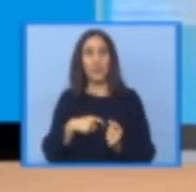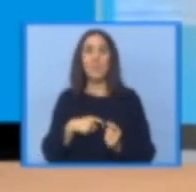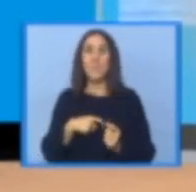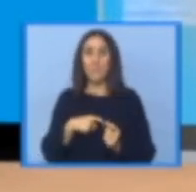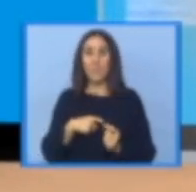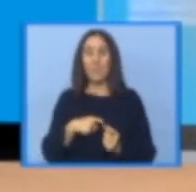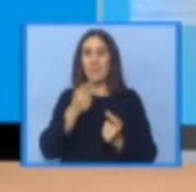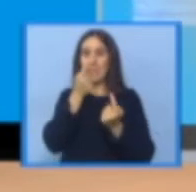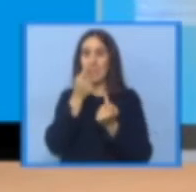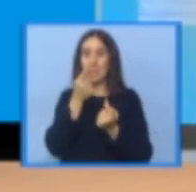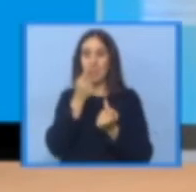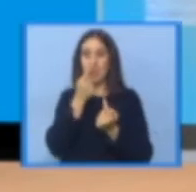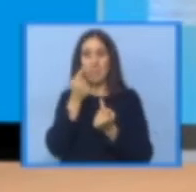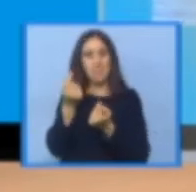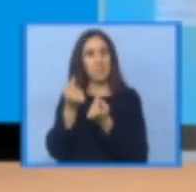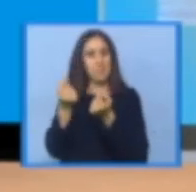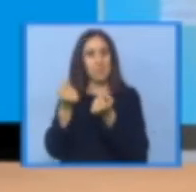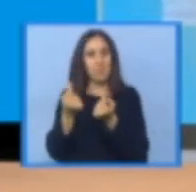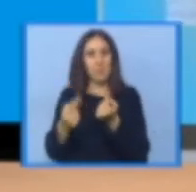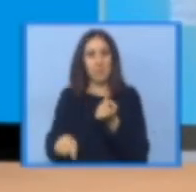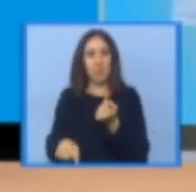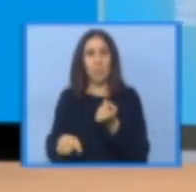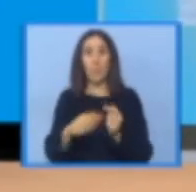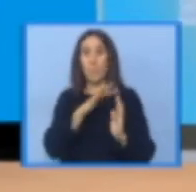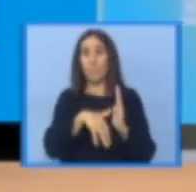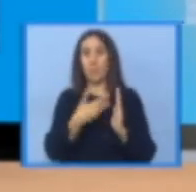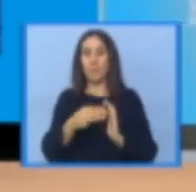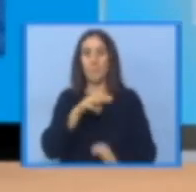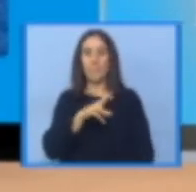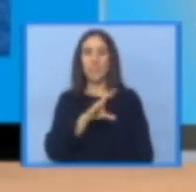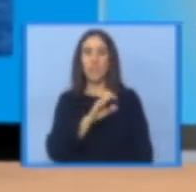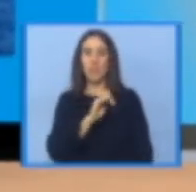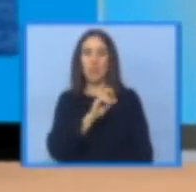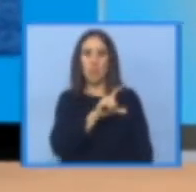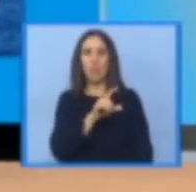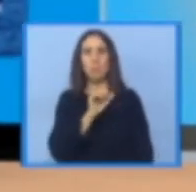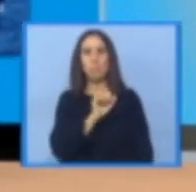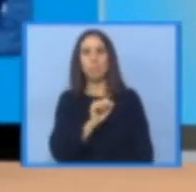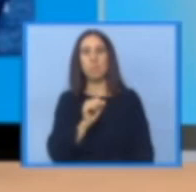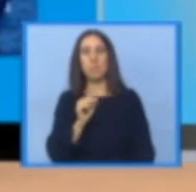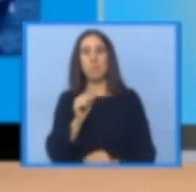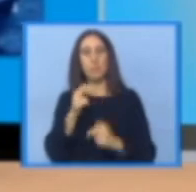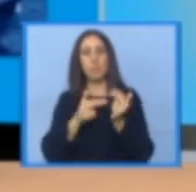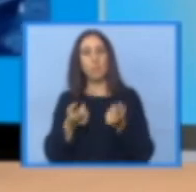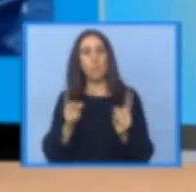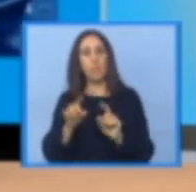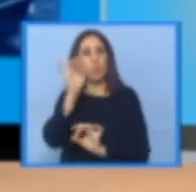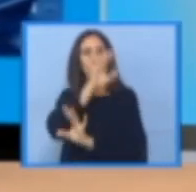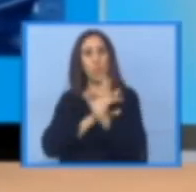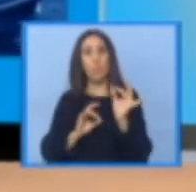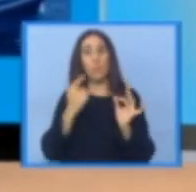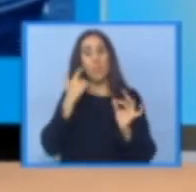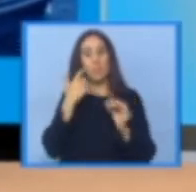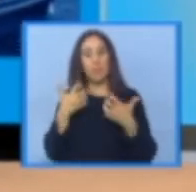algumas semelhanças com o plano Marshall, portanto, um plano de reconstrução da Europa após a Segunda